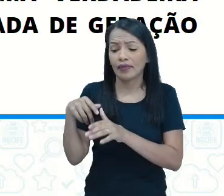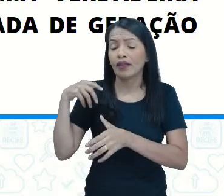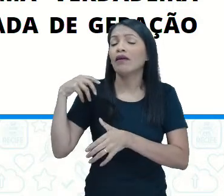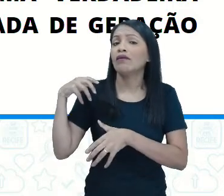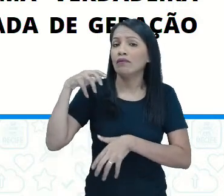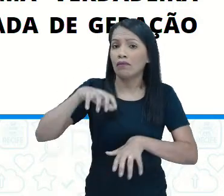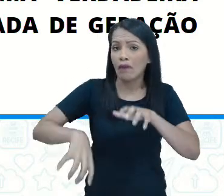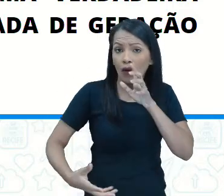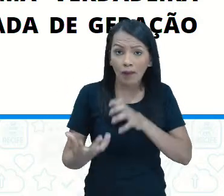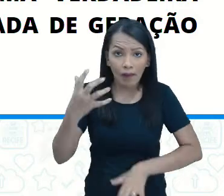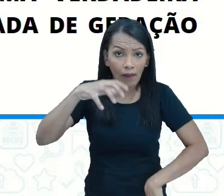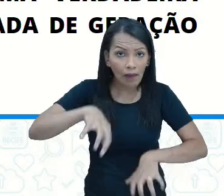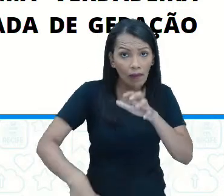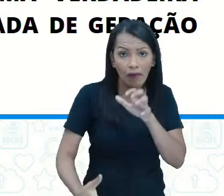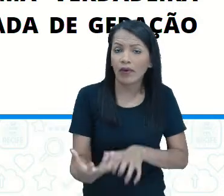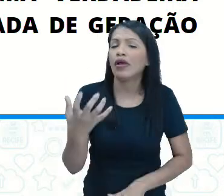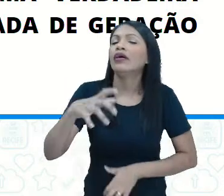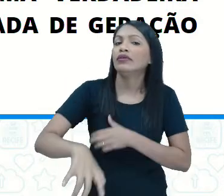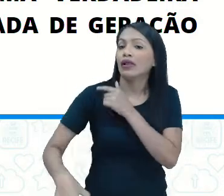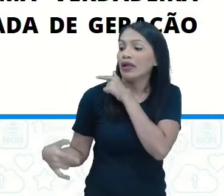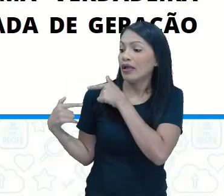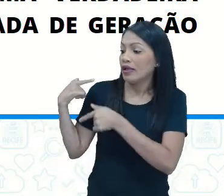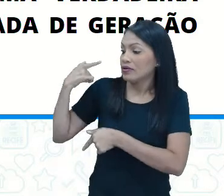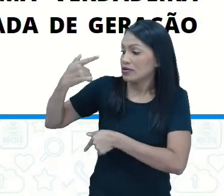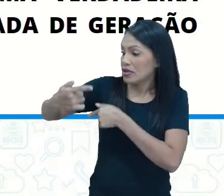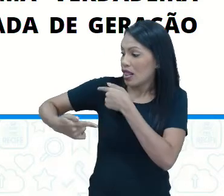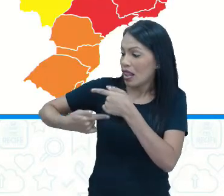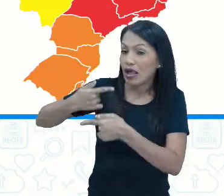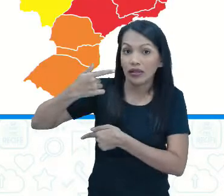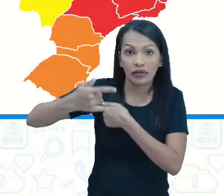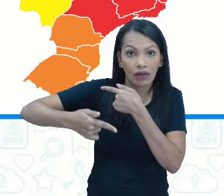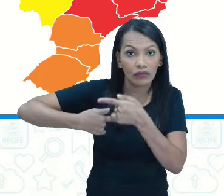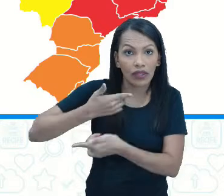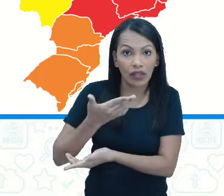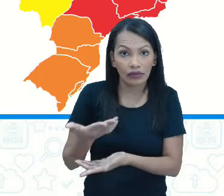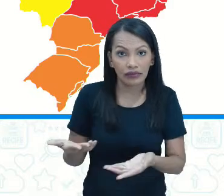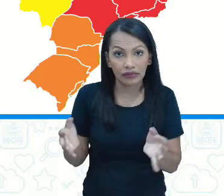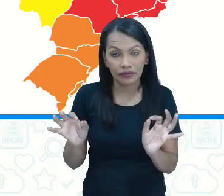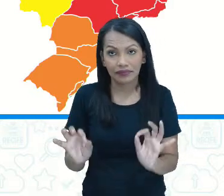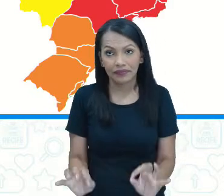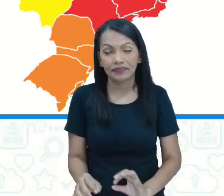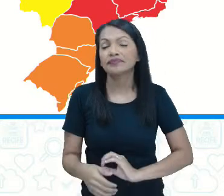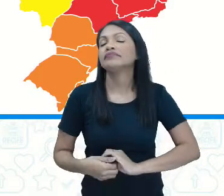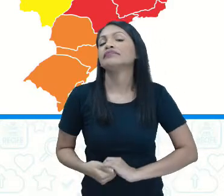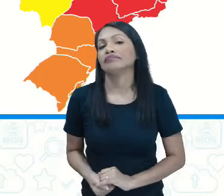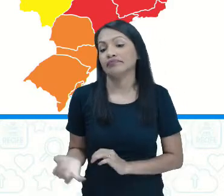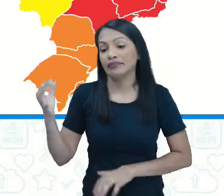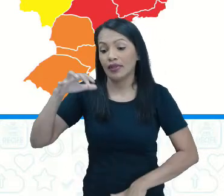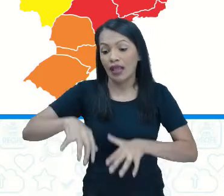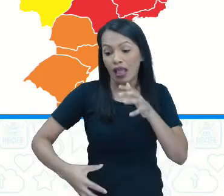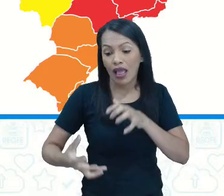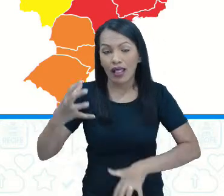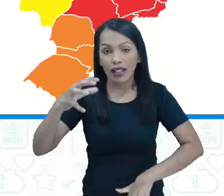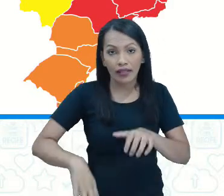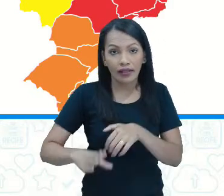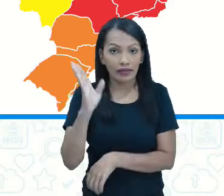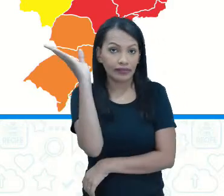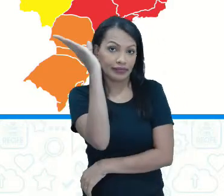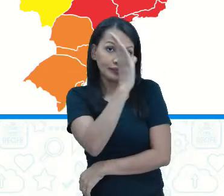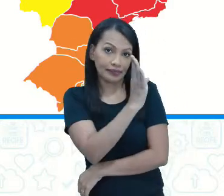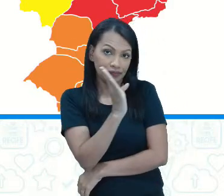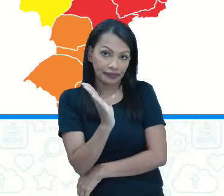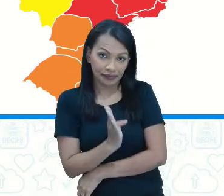não é? Passada aí de geração para geração. As lendas brasileiras, não é? Como a gente tem